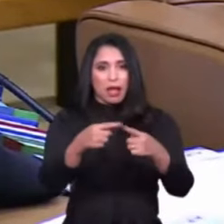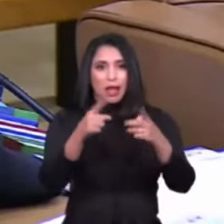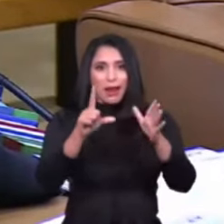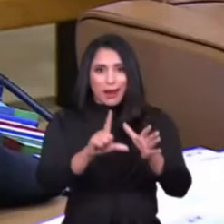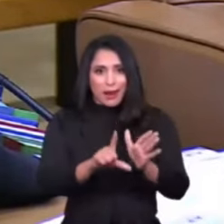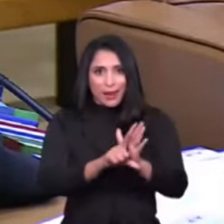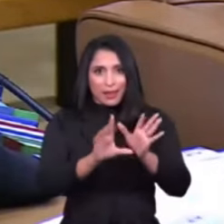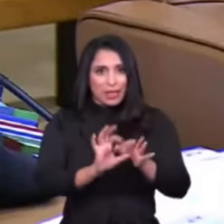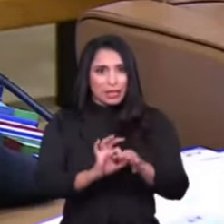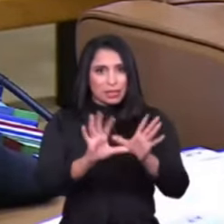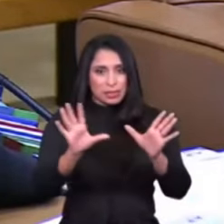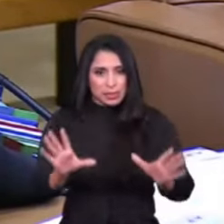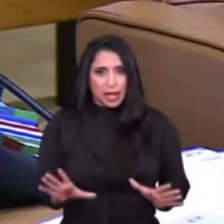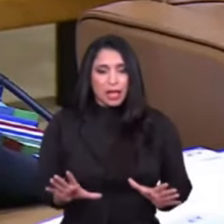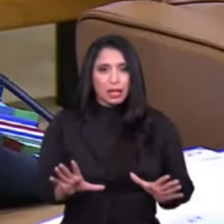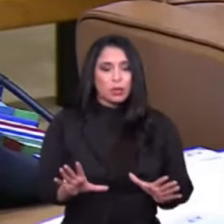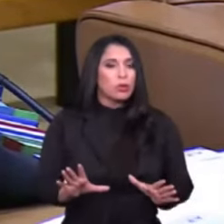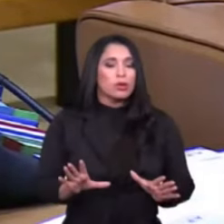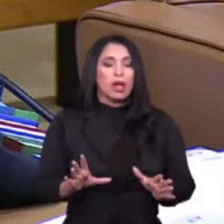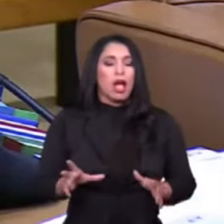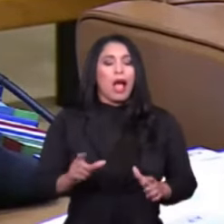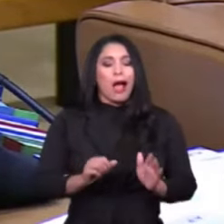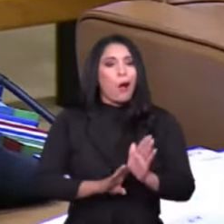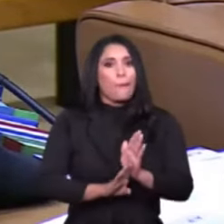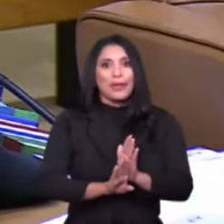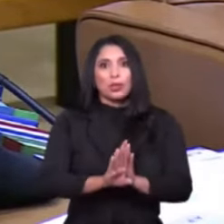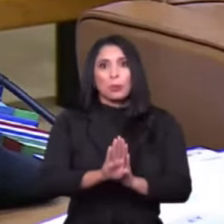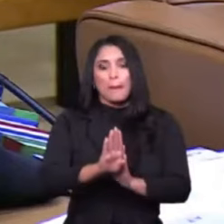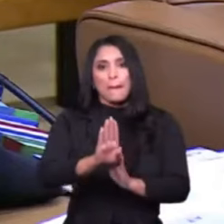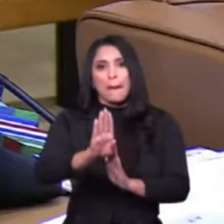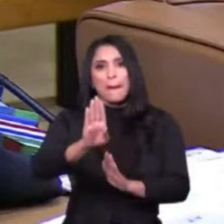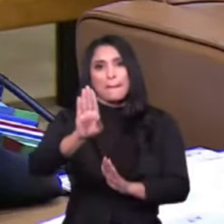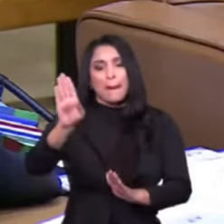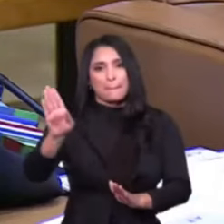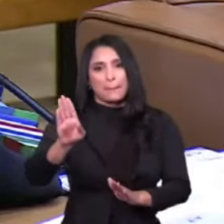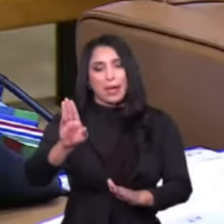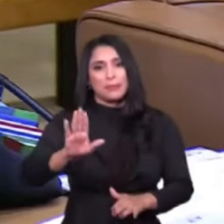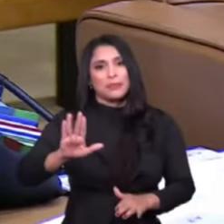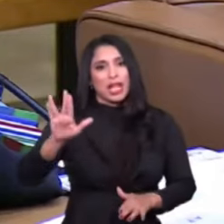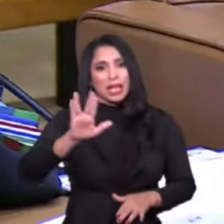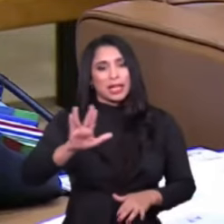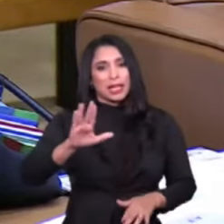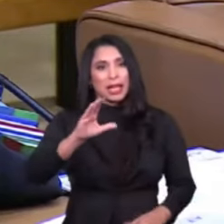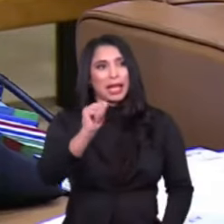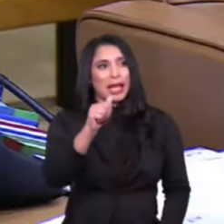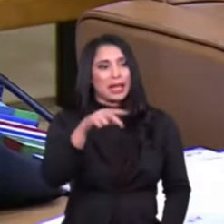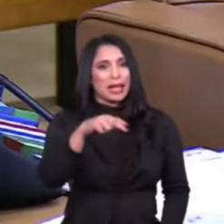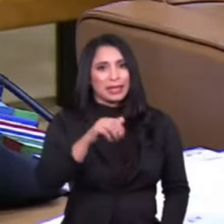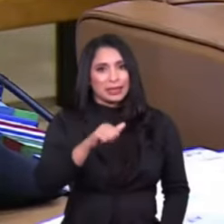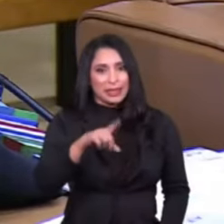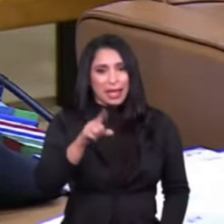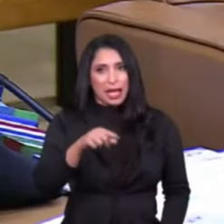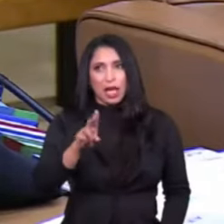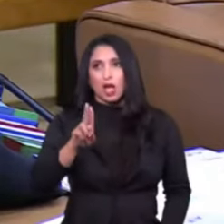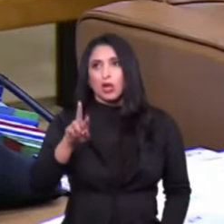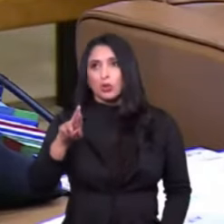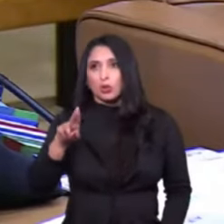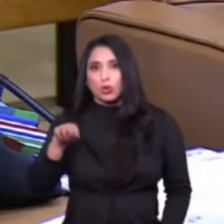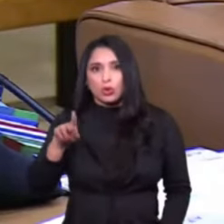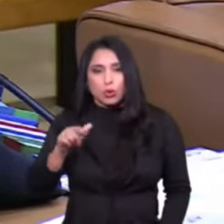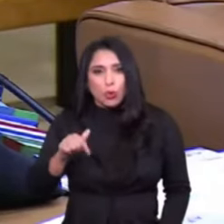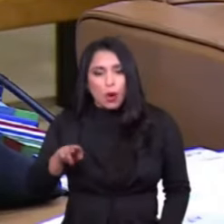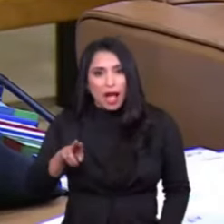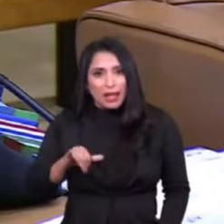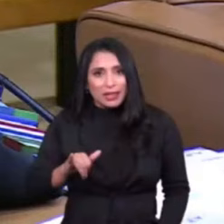o uso não medicinal da cannabis. O uso de cannabis no Canadá e no Uruguai também aumentou após a